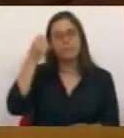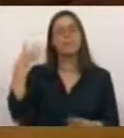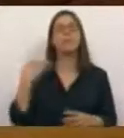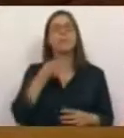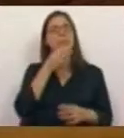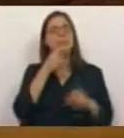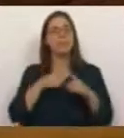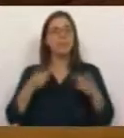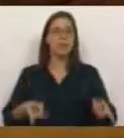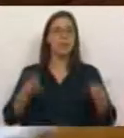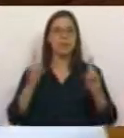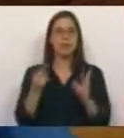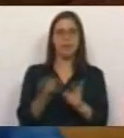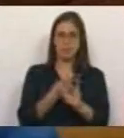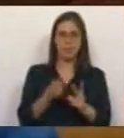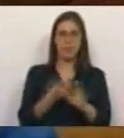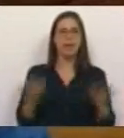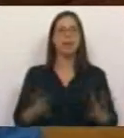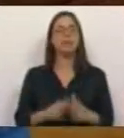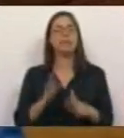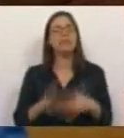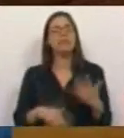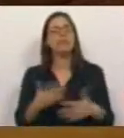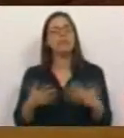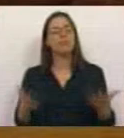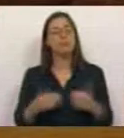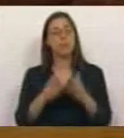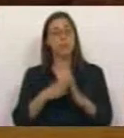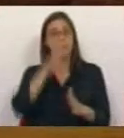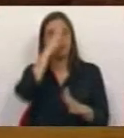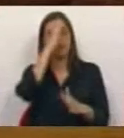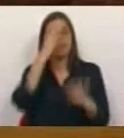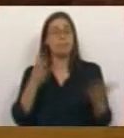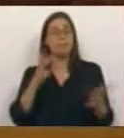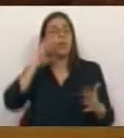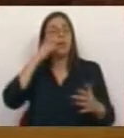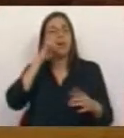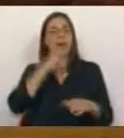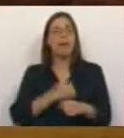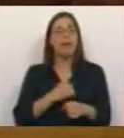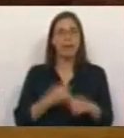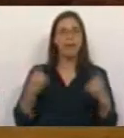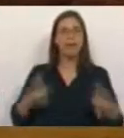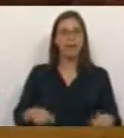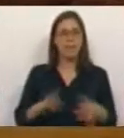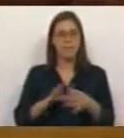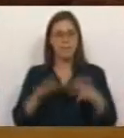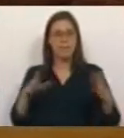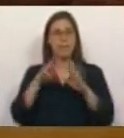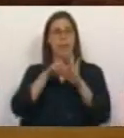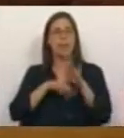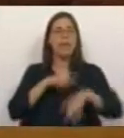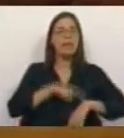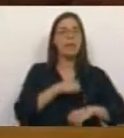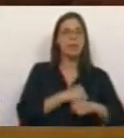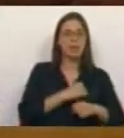quando falamos de liberdade das partes. Entretanto, todos conhecemos as consequências para quem trabalha da desregulação do